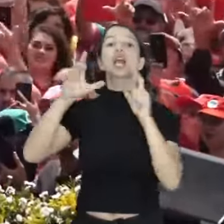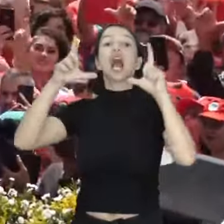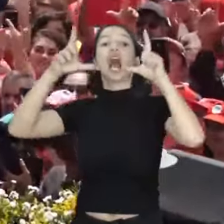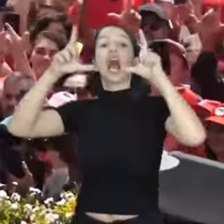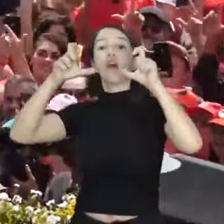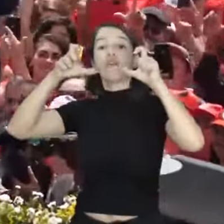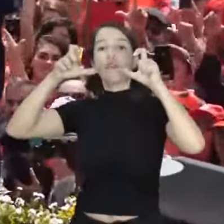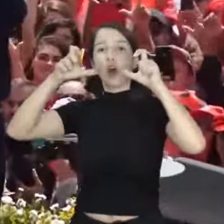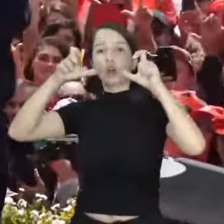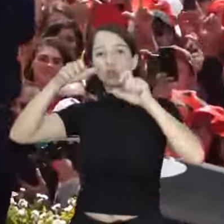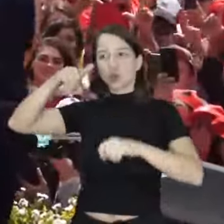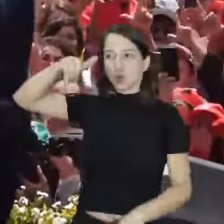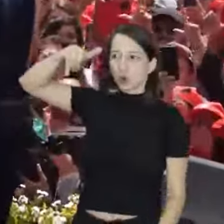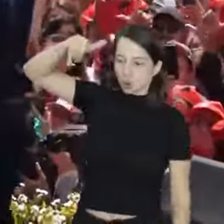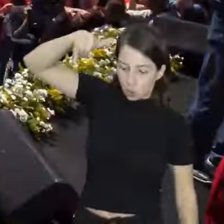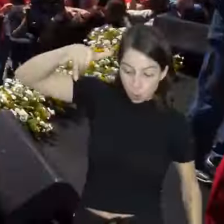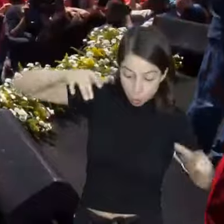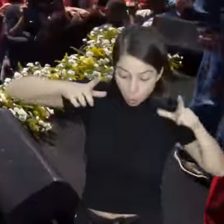para ele saber